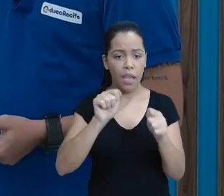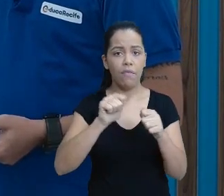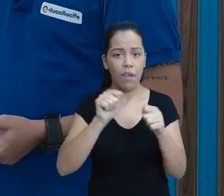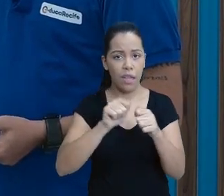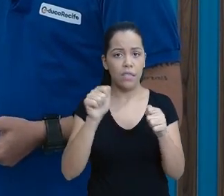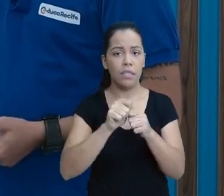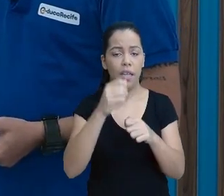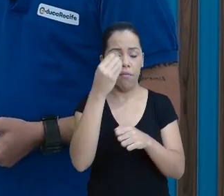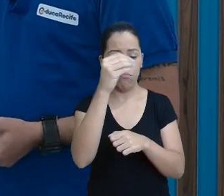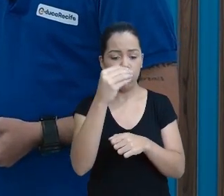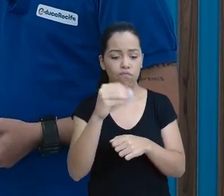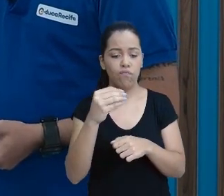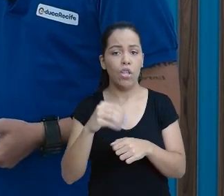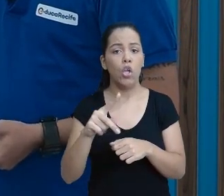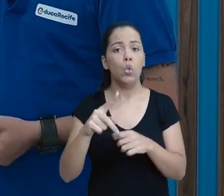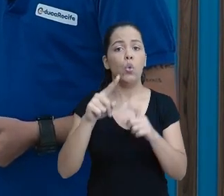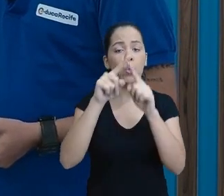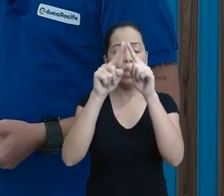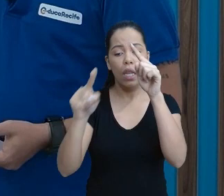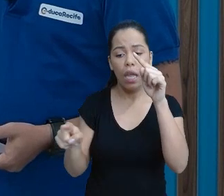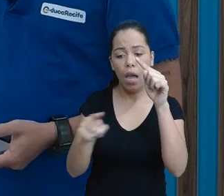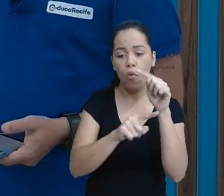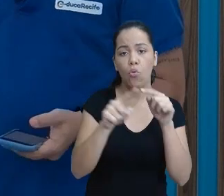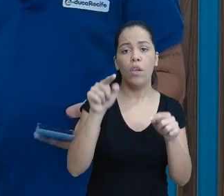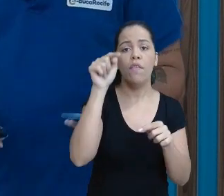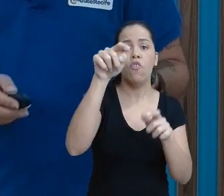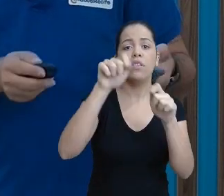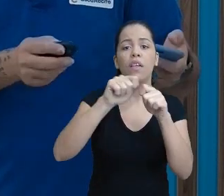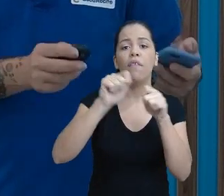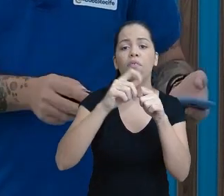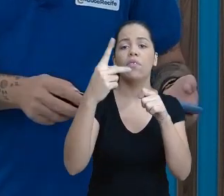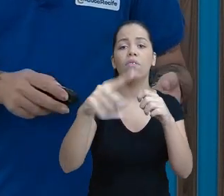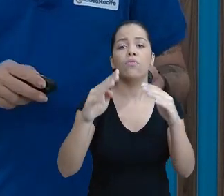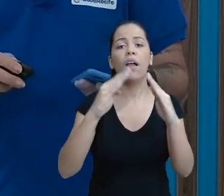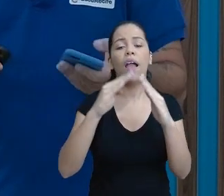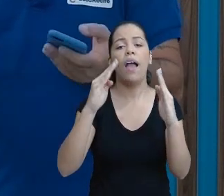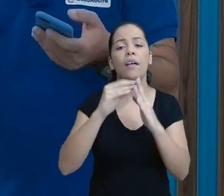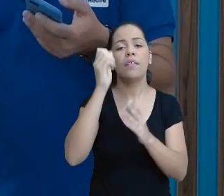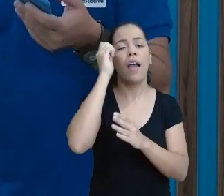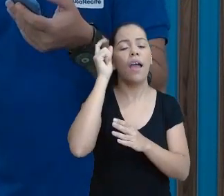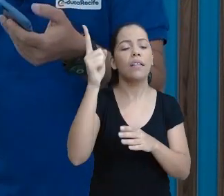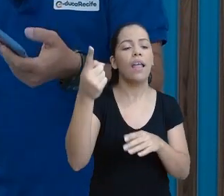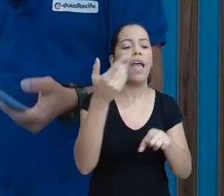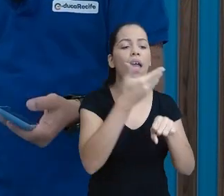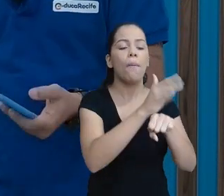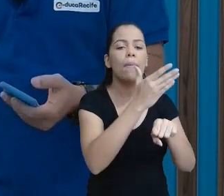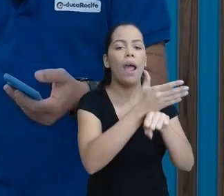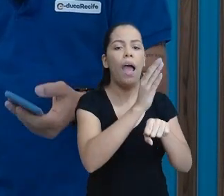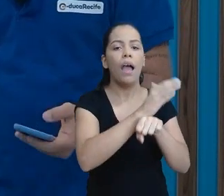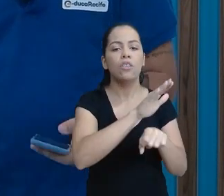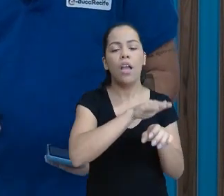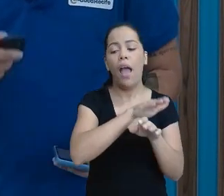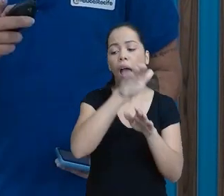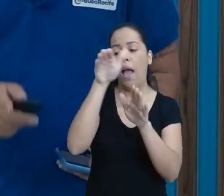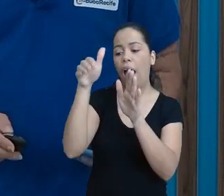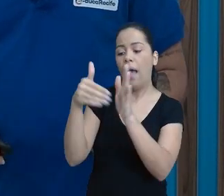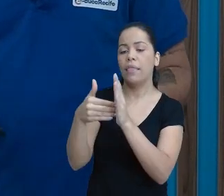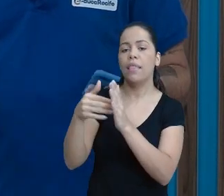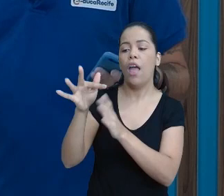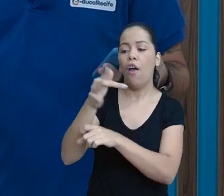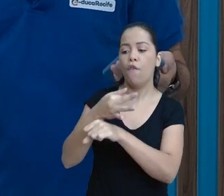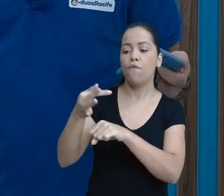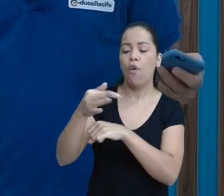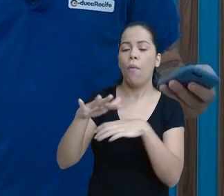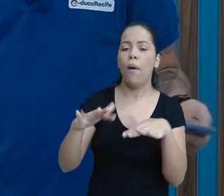outras medidas, tá certo? Então, a ideia é partir do prático para o formal, bom? Então,